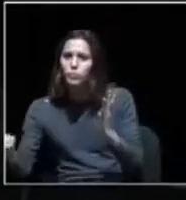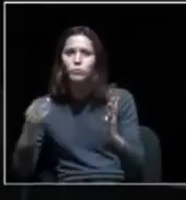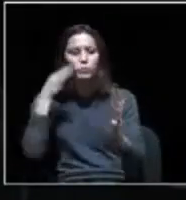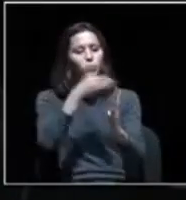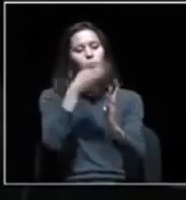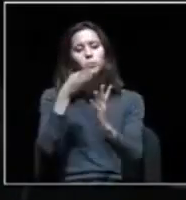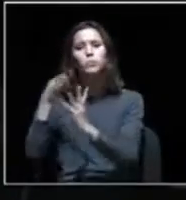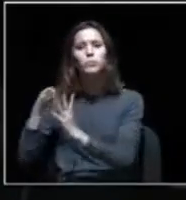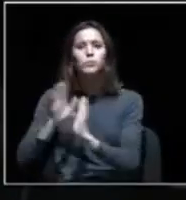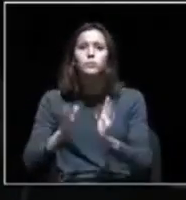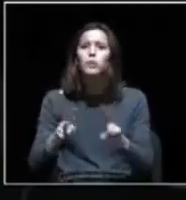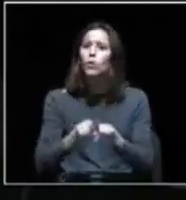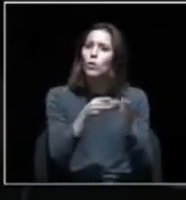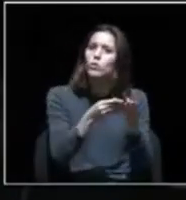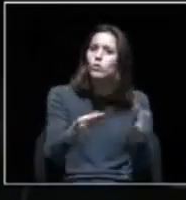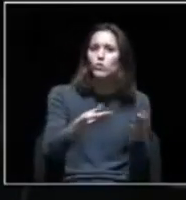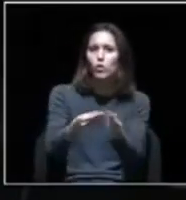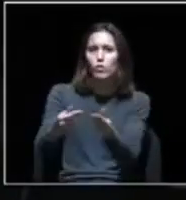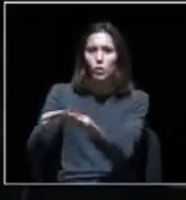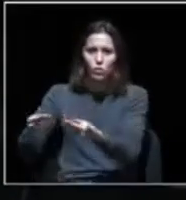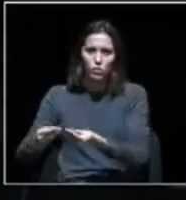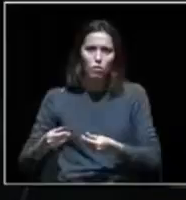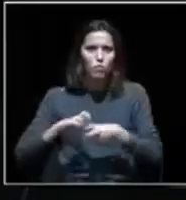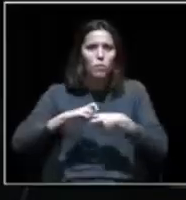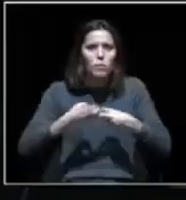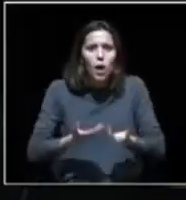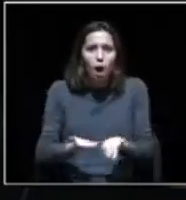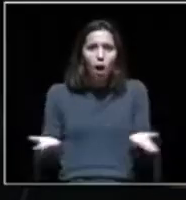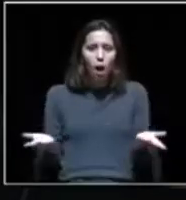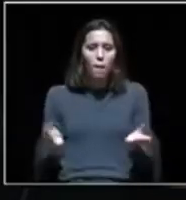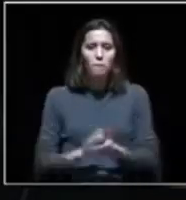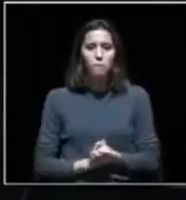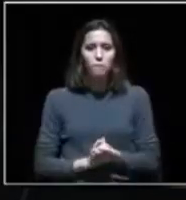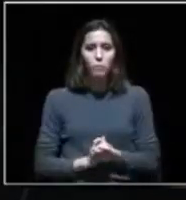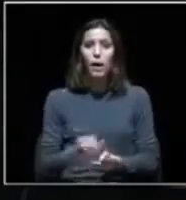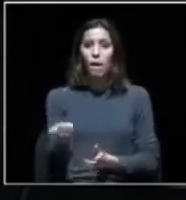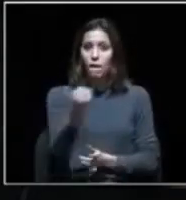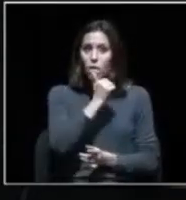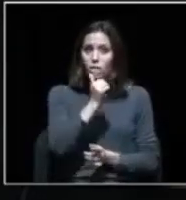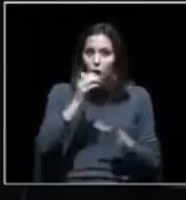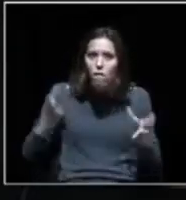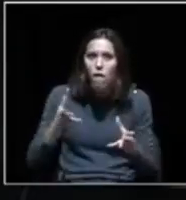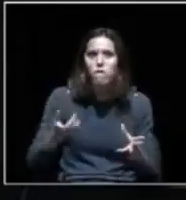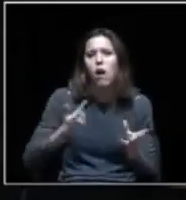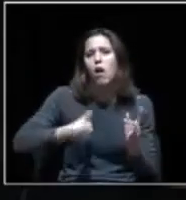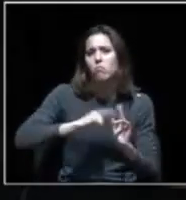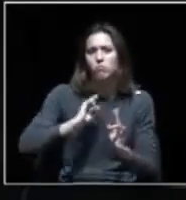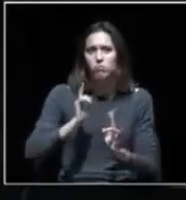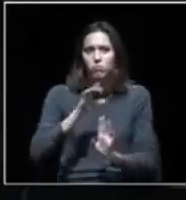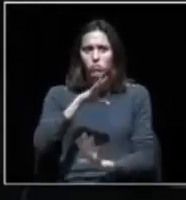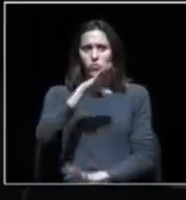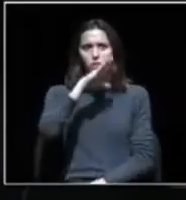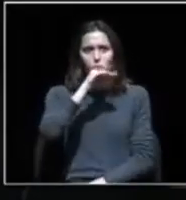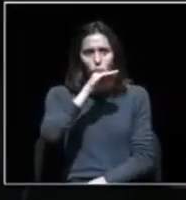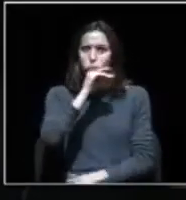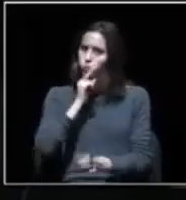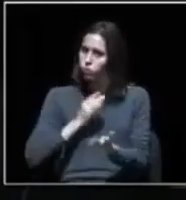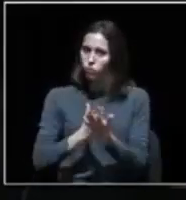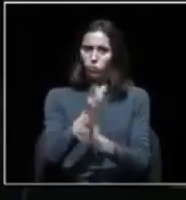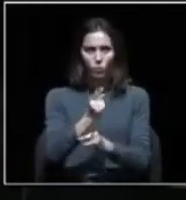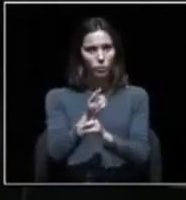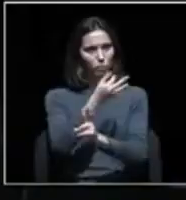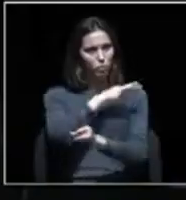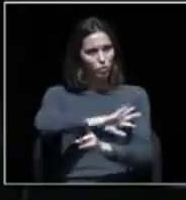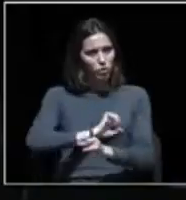para resolver os problemas que existem. Condenamos o recurso à violência, não desvalorizamos a ação das forças de segurança e dos